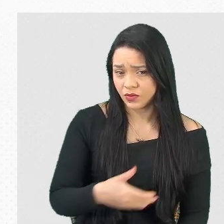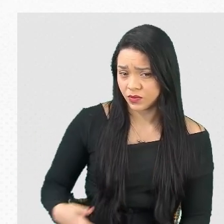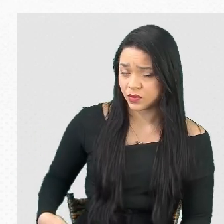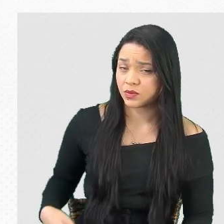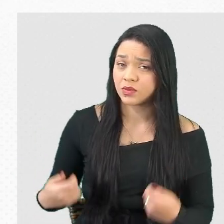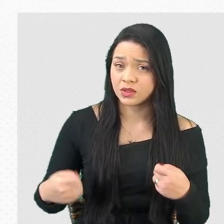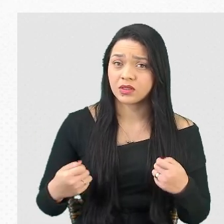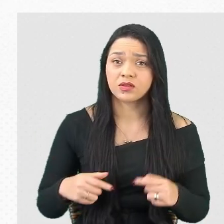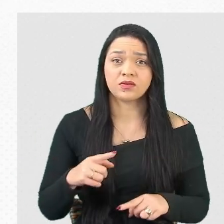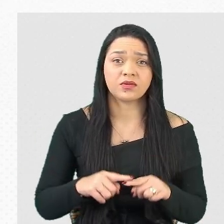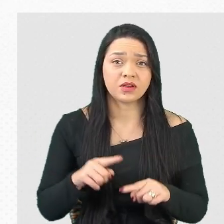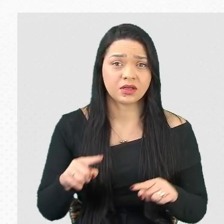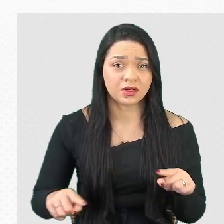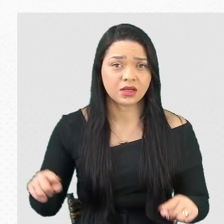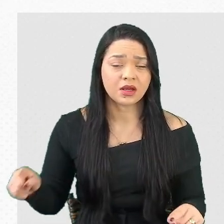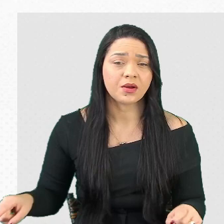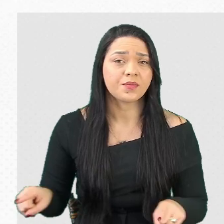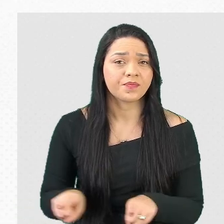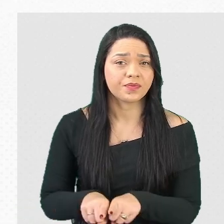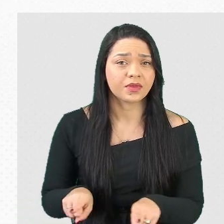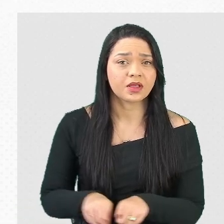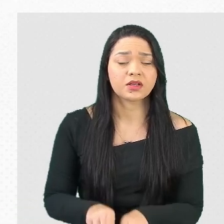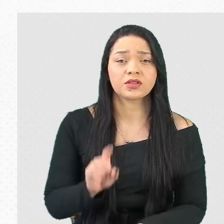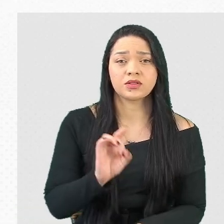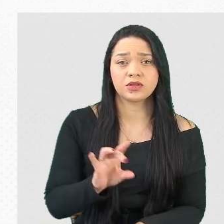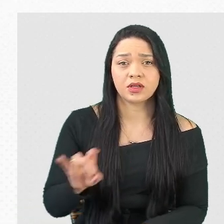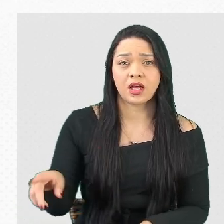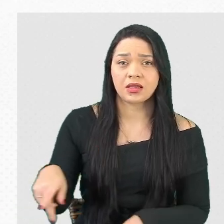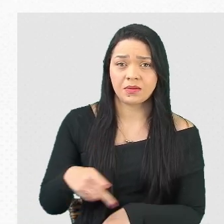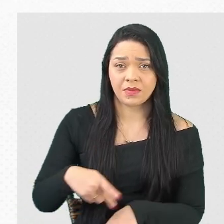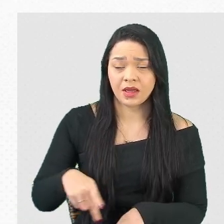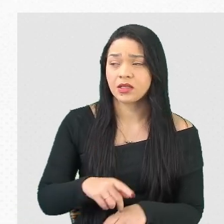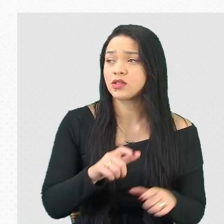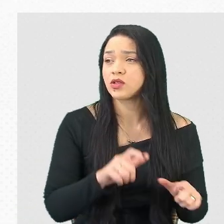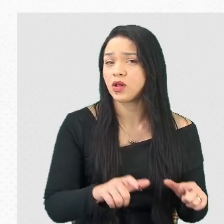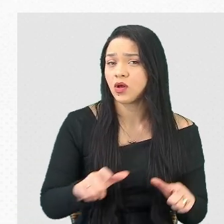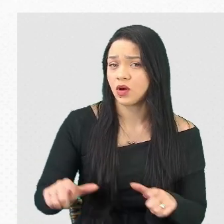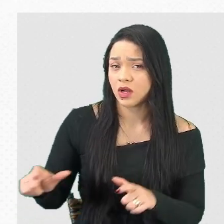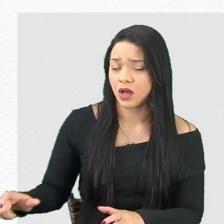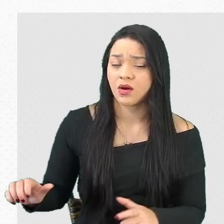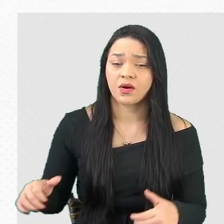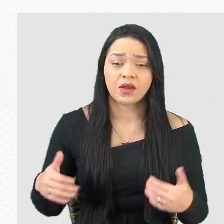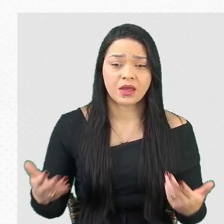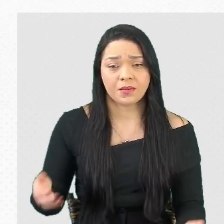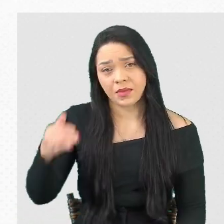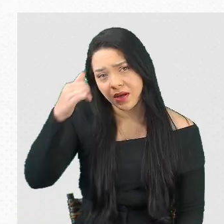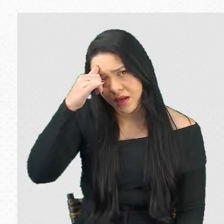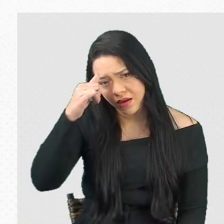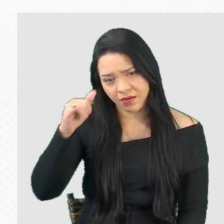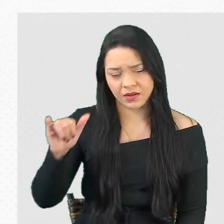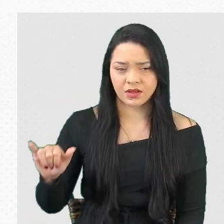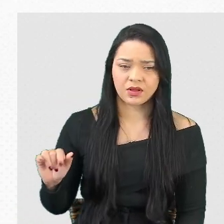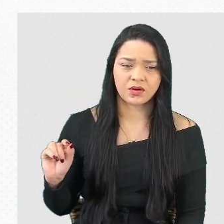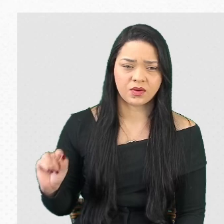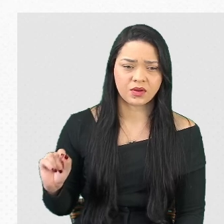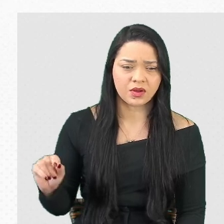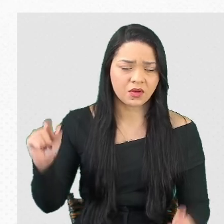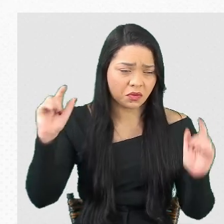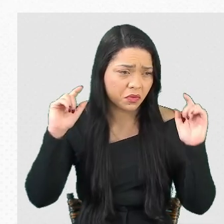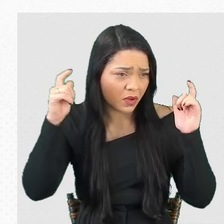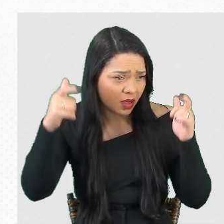variar de acordo com as condições de cada país, de cada local, né? E para evitar um despotismo, ou seja, um rei